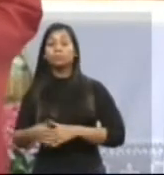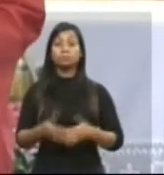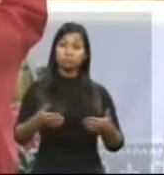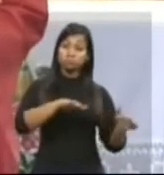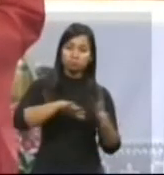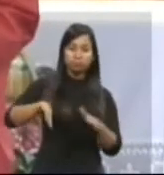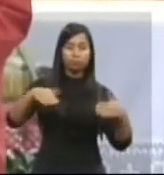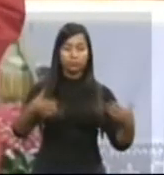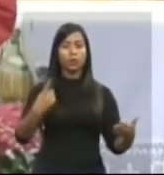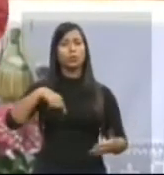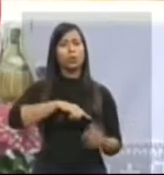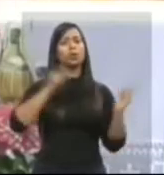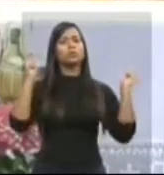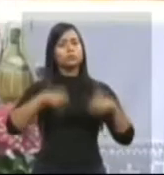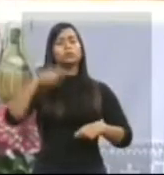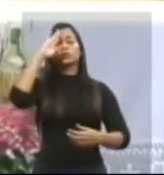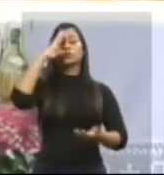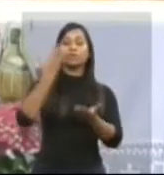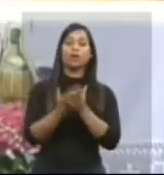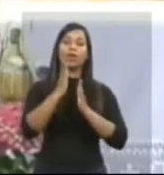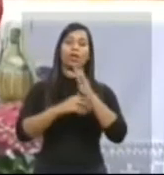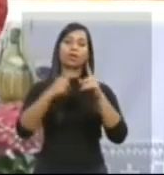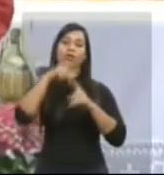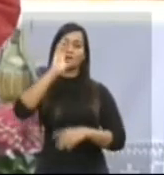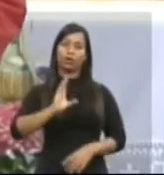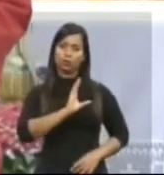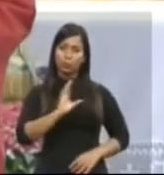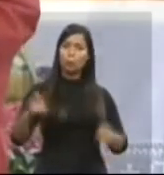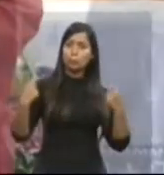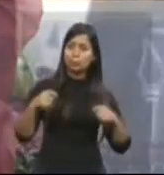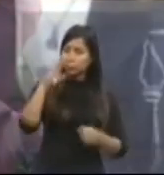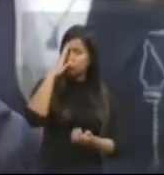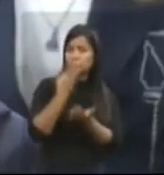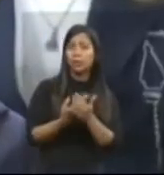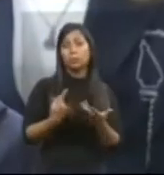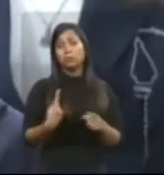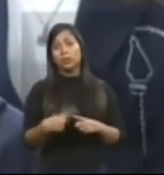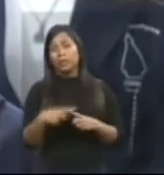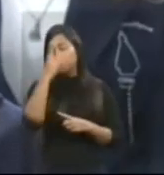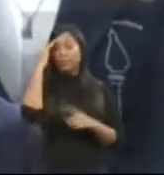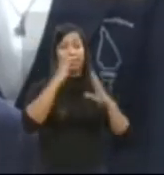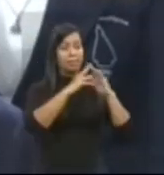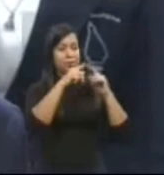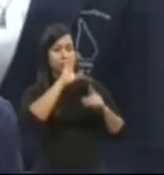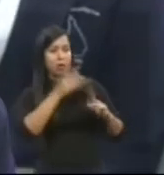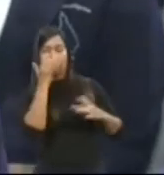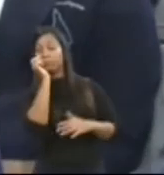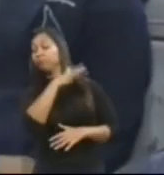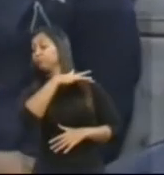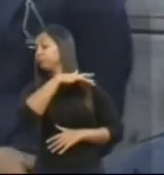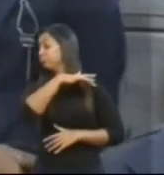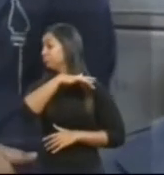Portanto, gente, tenhamos muita confiança na Igreja Católica. Tem muita gente que abandona a Igreja Católica.